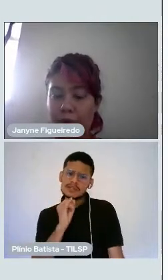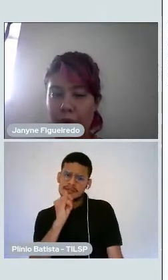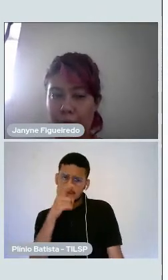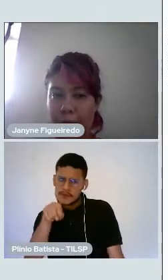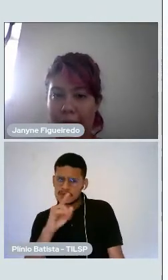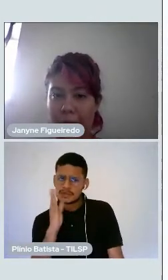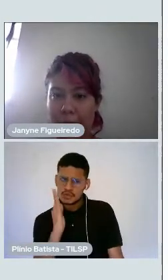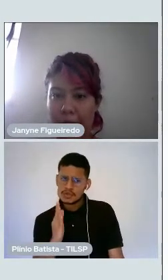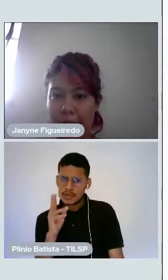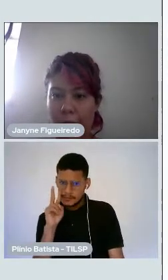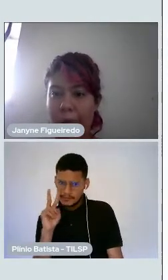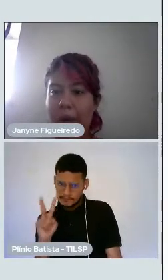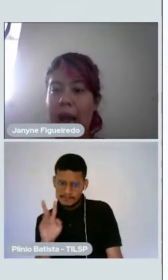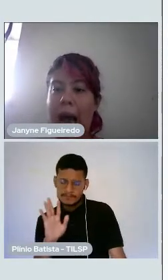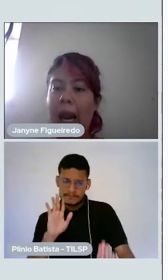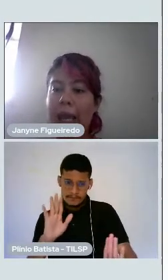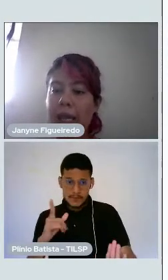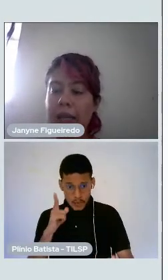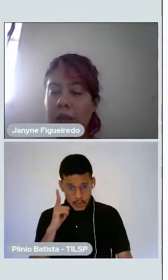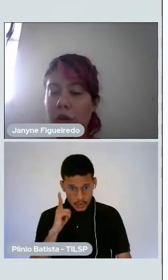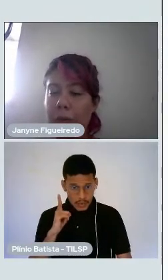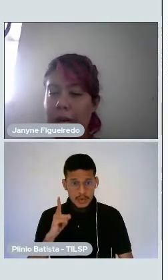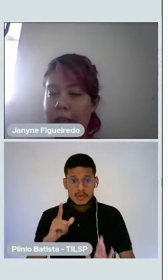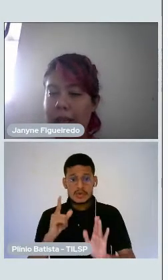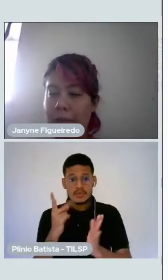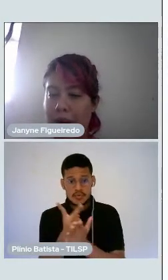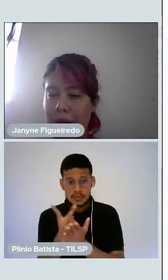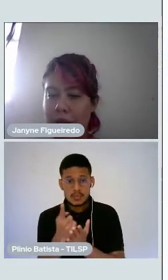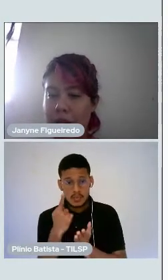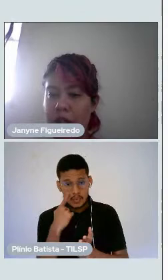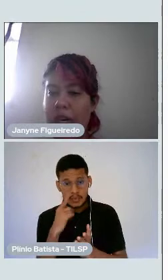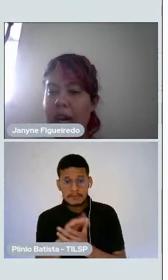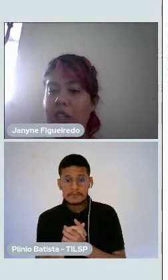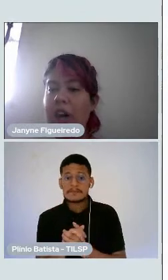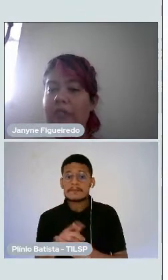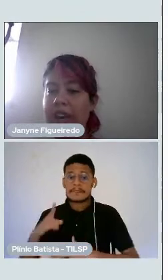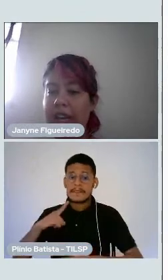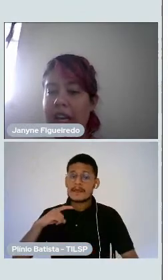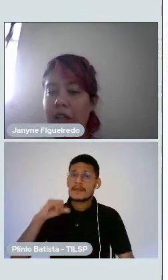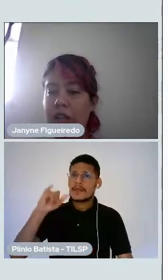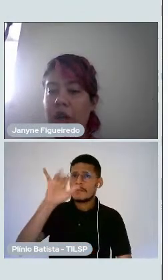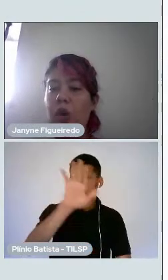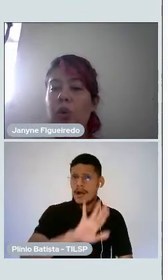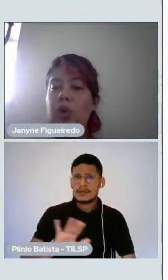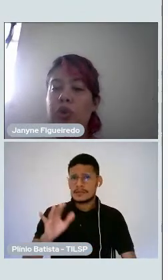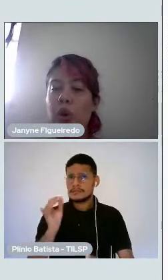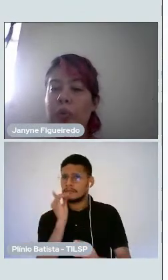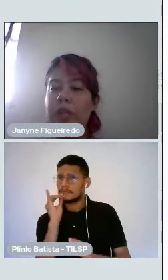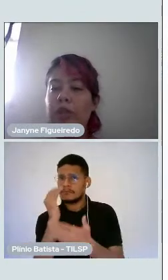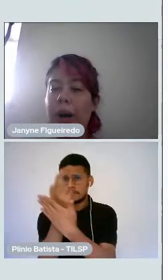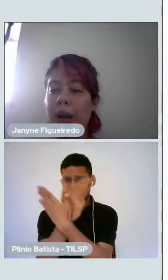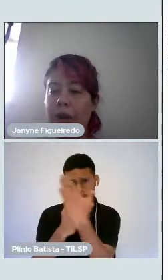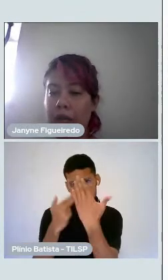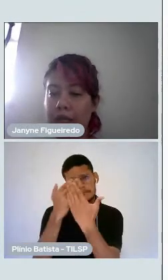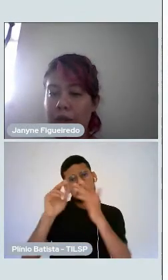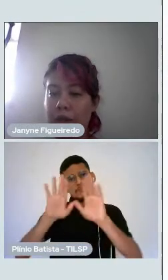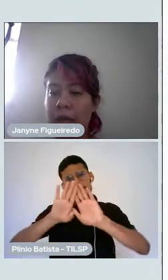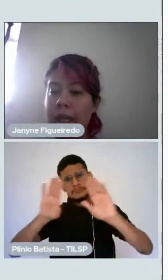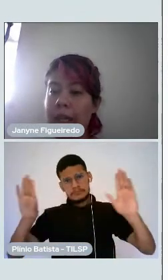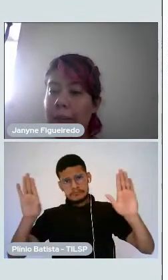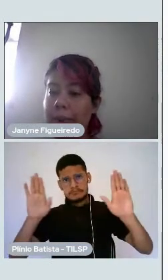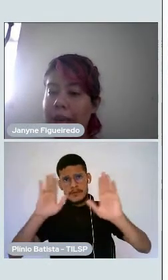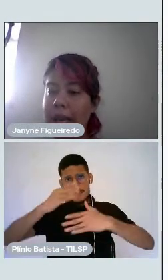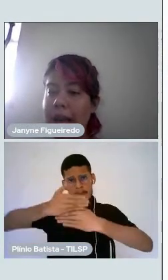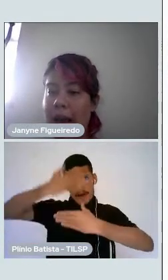Continuando o painel mental. Além das inúmeras imagens nas cavernas, os homens do